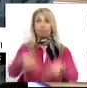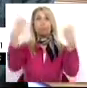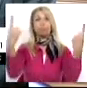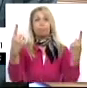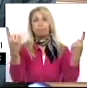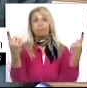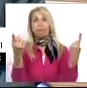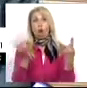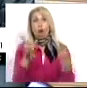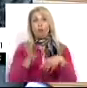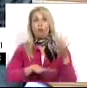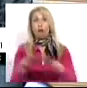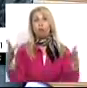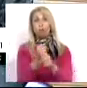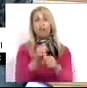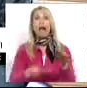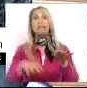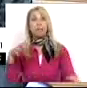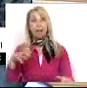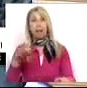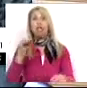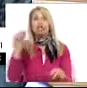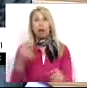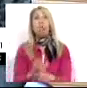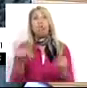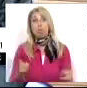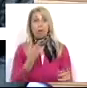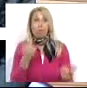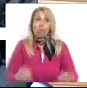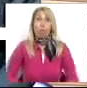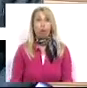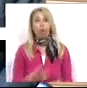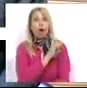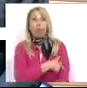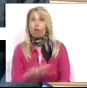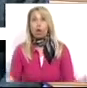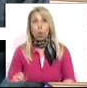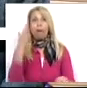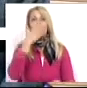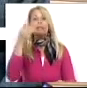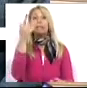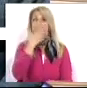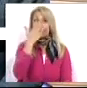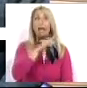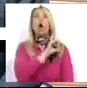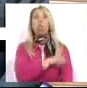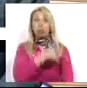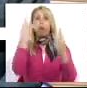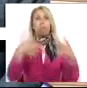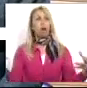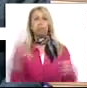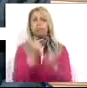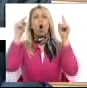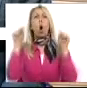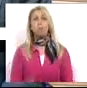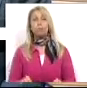extingue as Assembleias Distritais porque pura e simplesmente não pode, porque não tem poderes para o efeito senão extingui-las-ia. E esta pretensão, que aliás o Governo